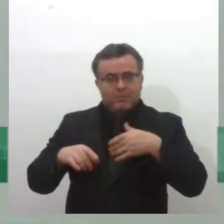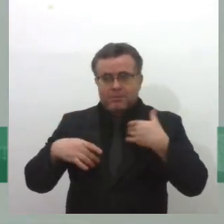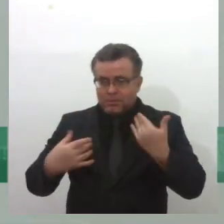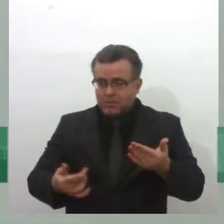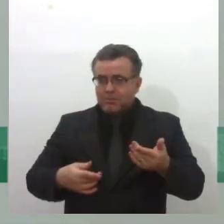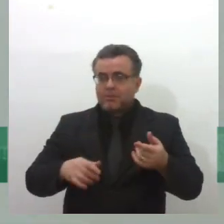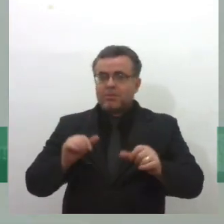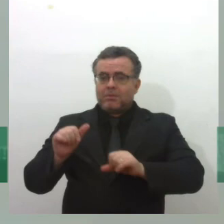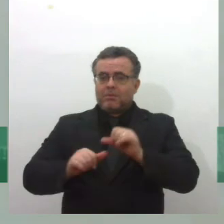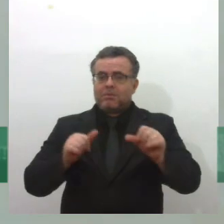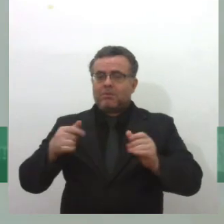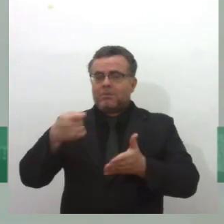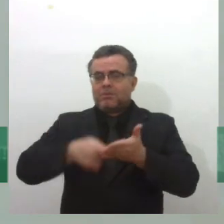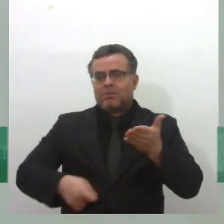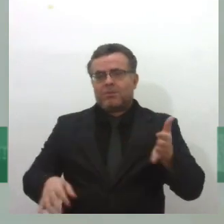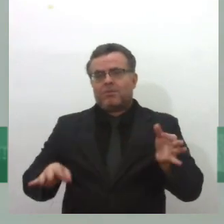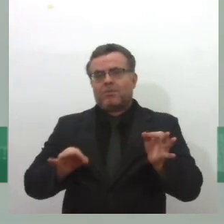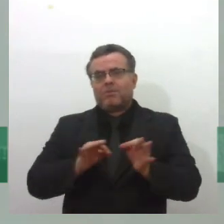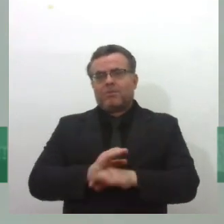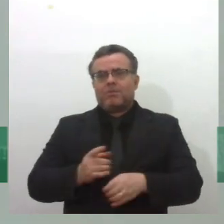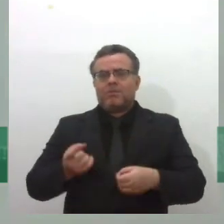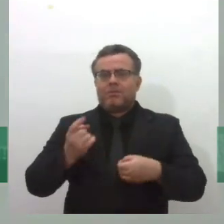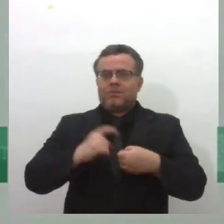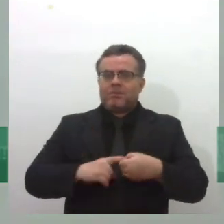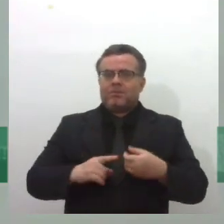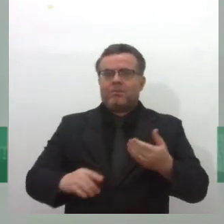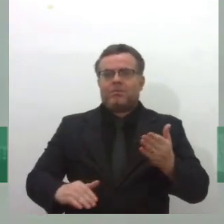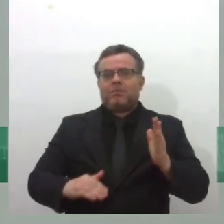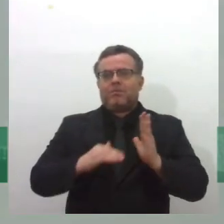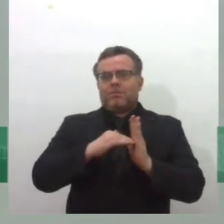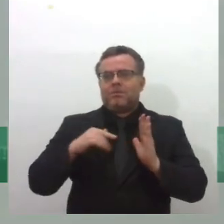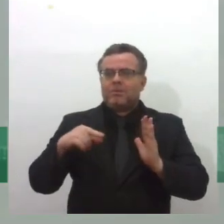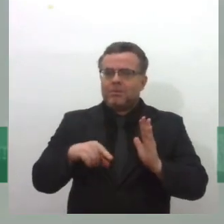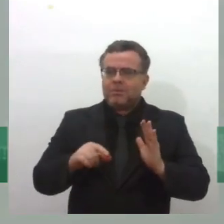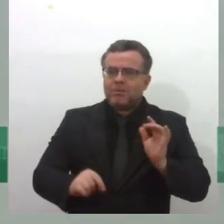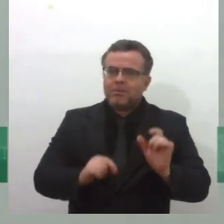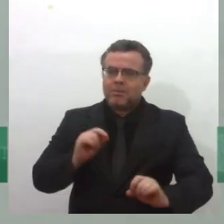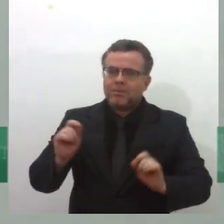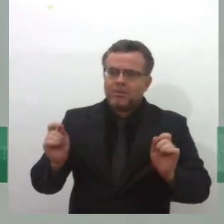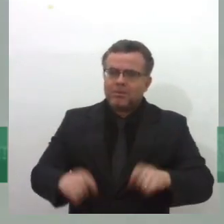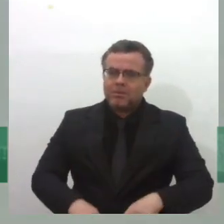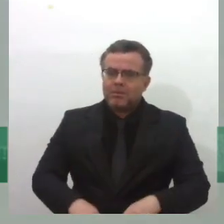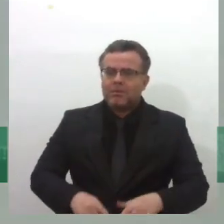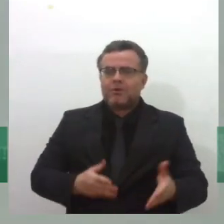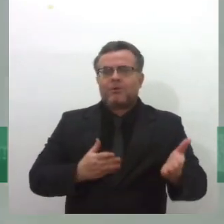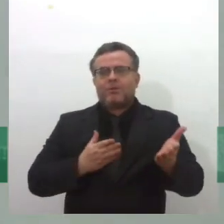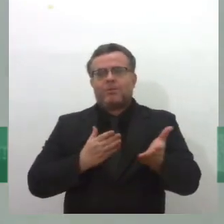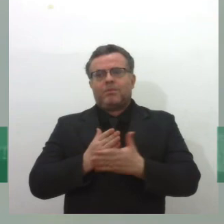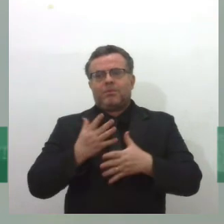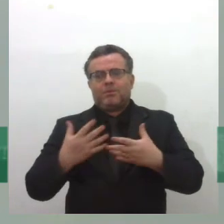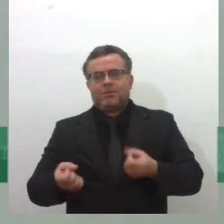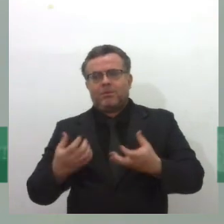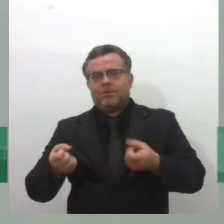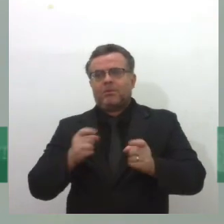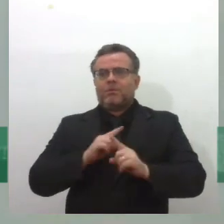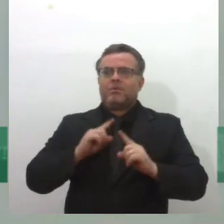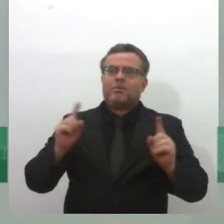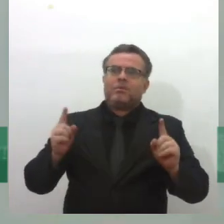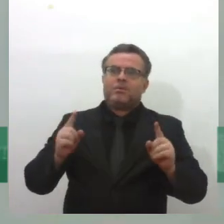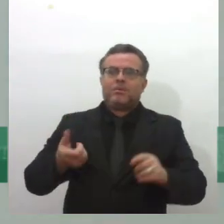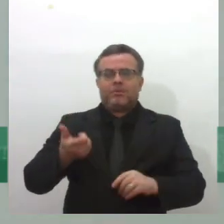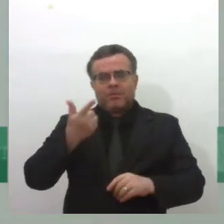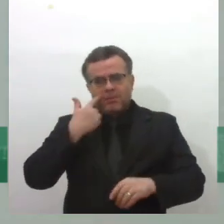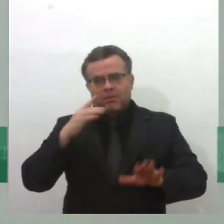modificação, retornará ao Senado Federal para que aprovemos ou não as eventuais